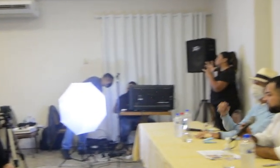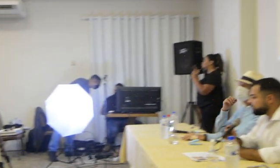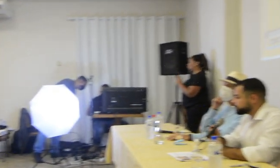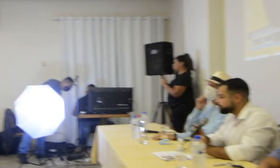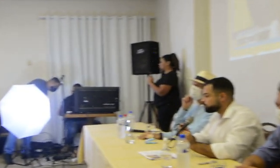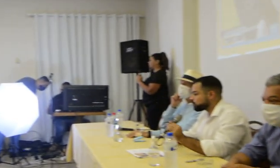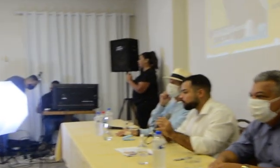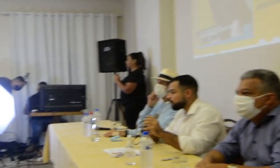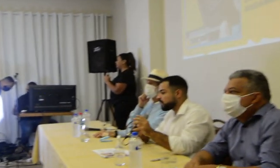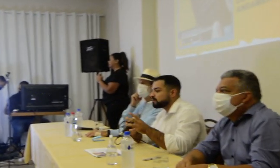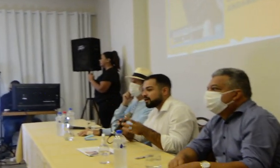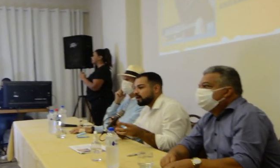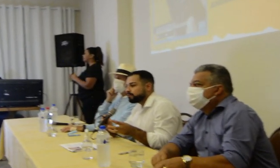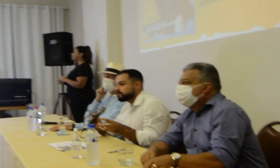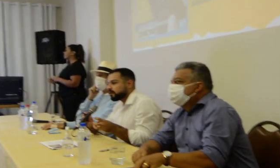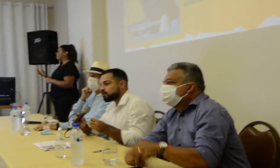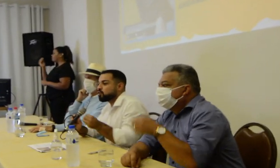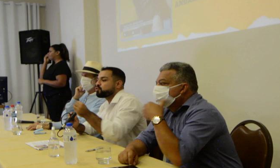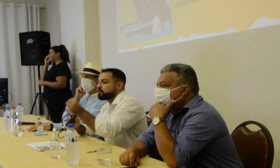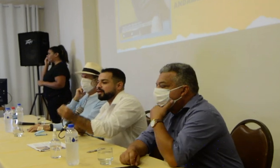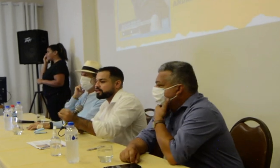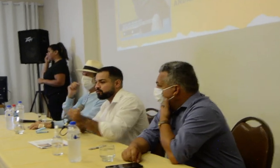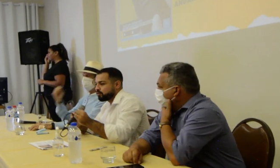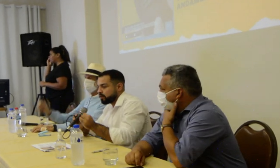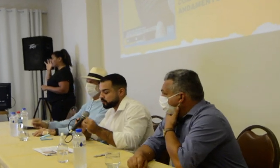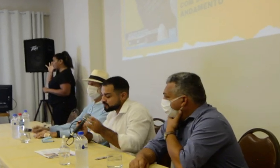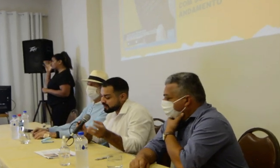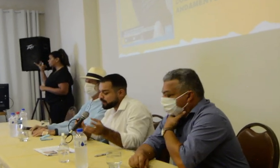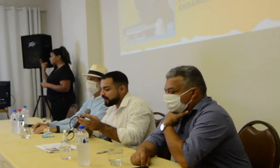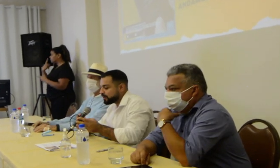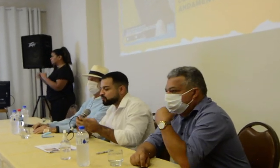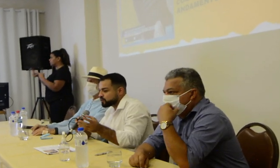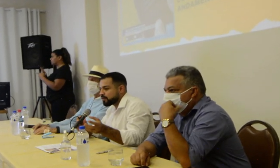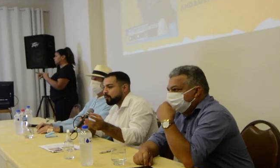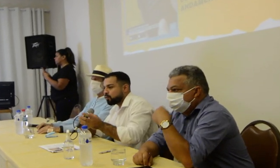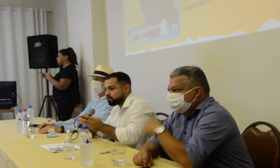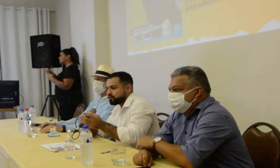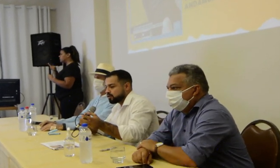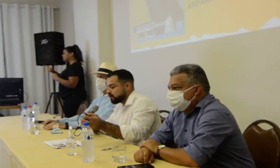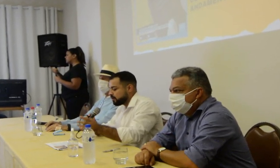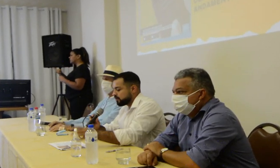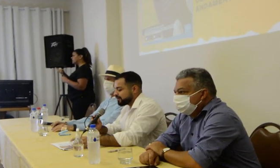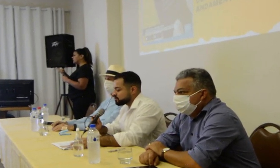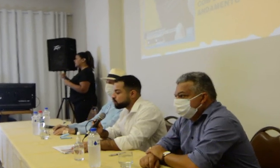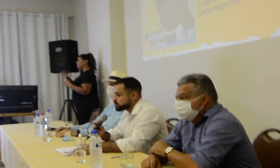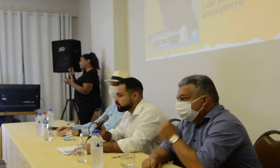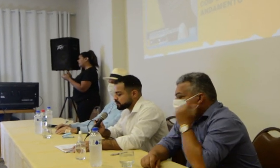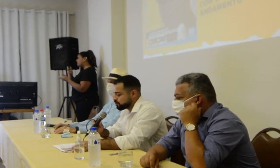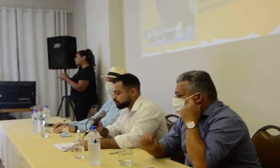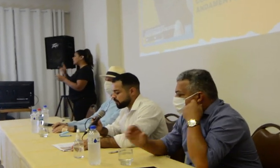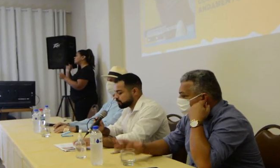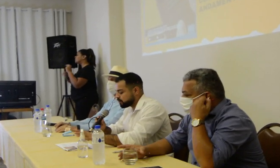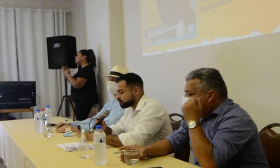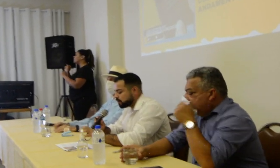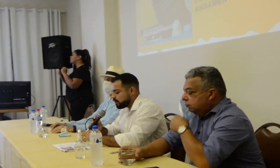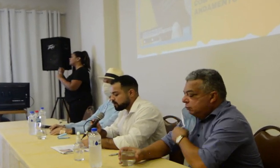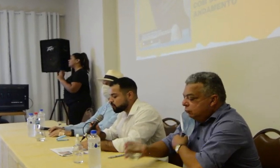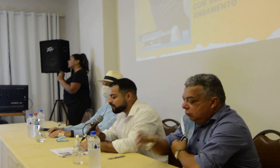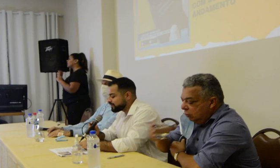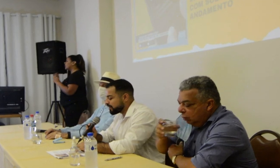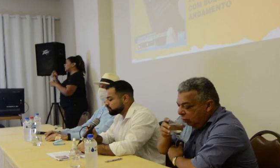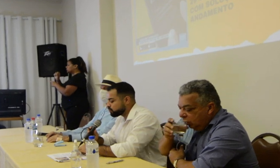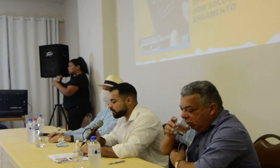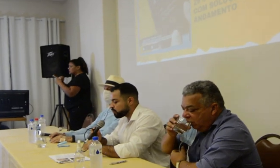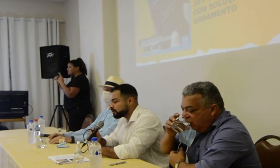e tentar solucionar esse problema, ser mecanismo, ser ponte da solução desse problema. Então,